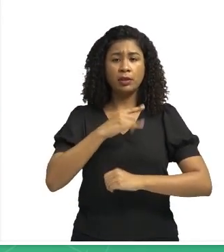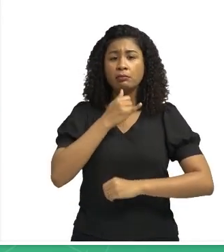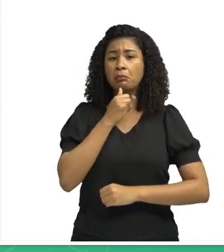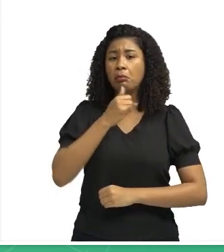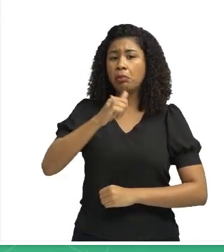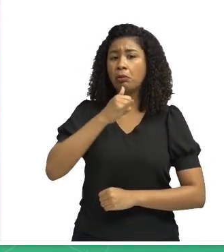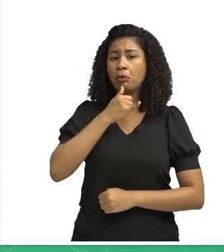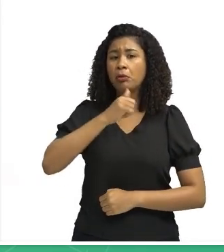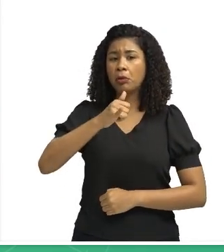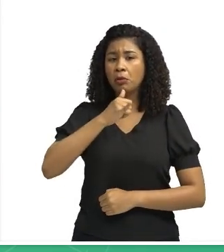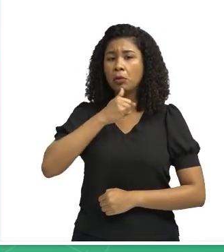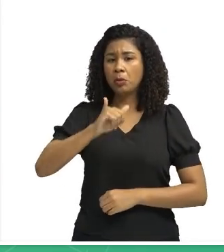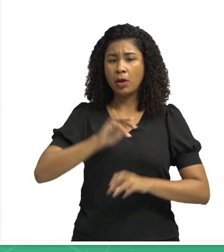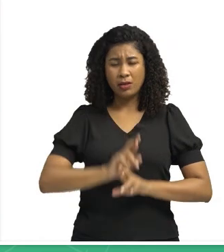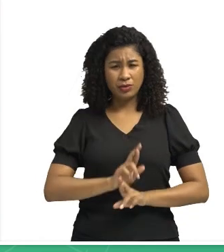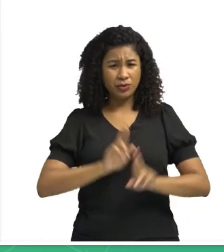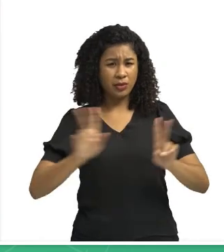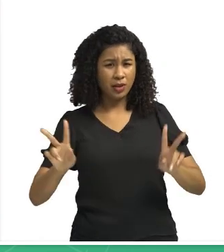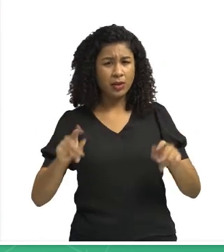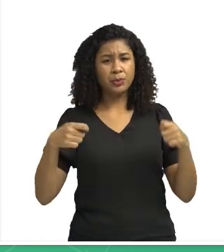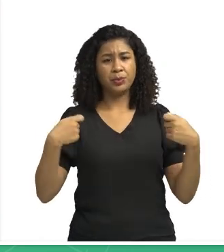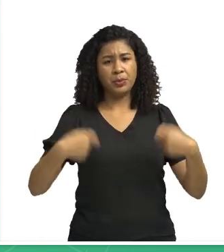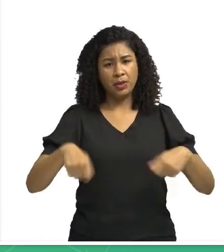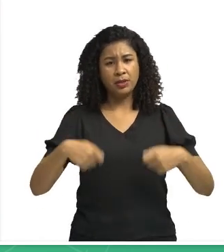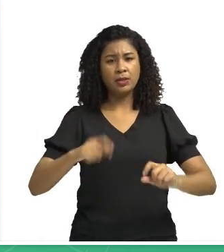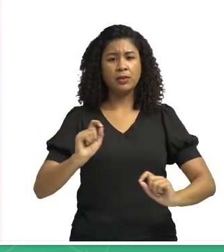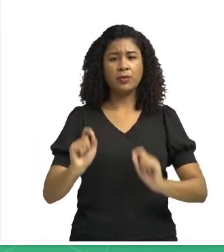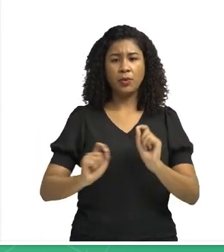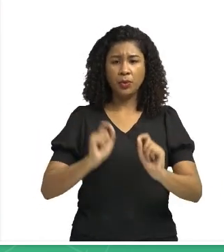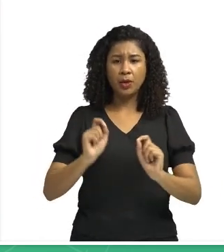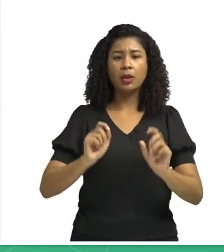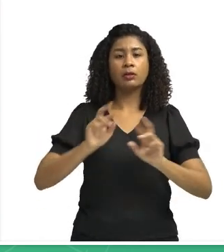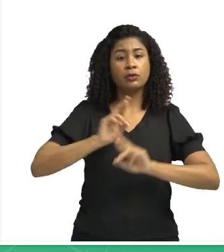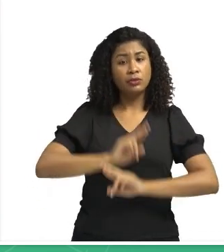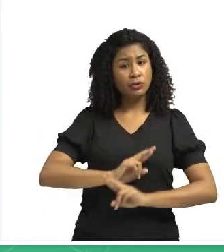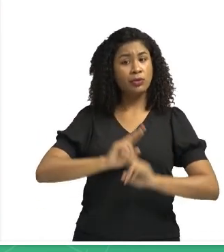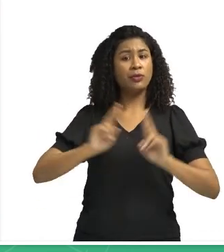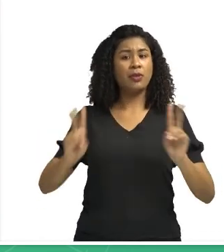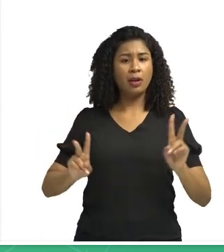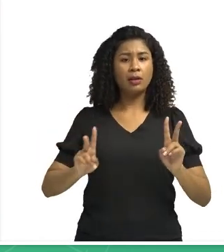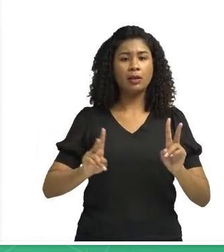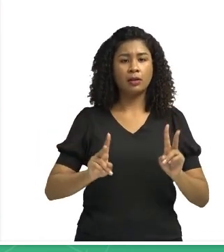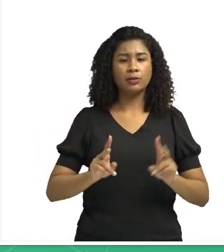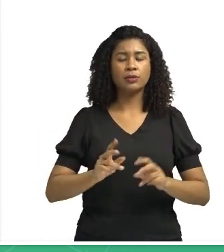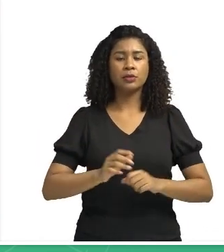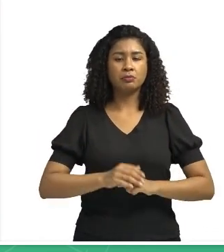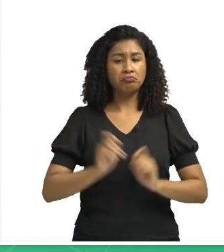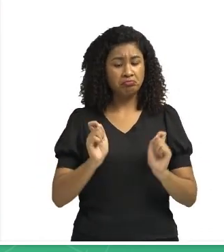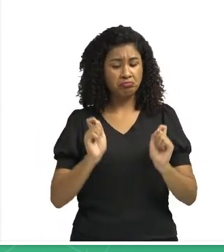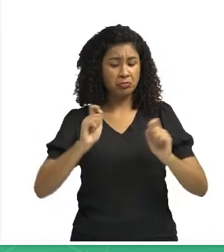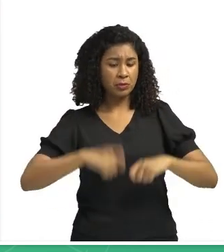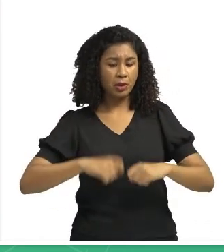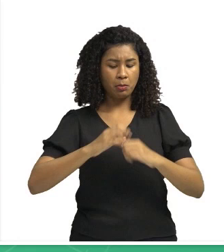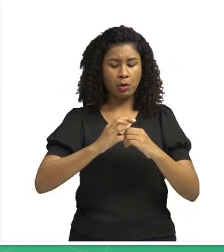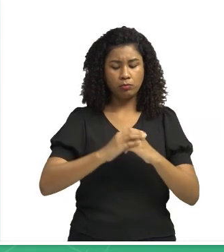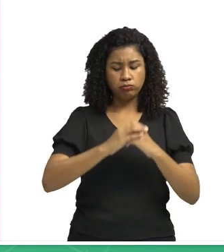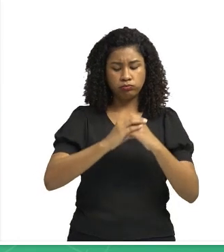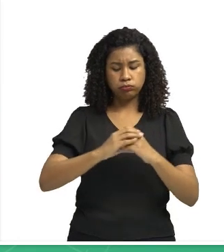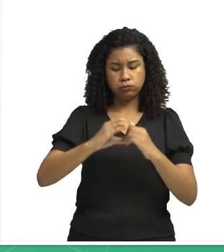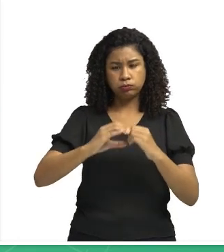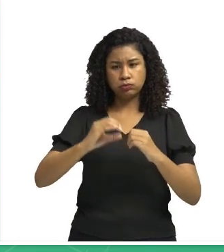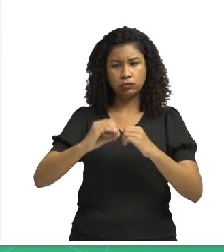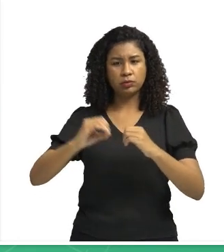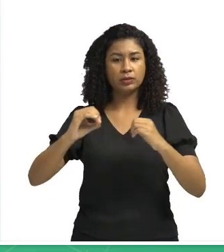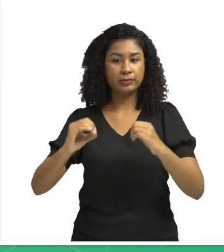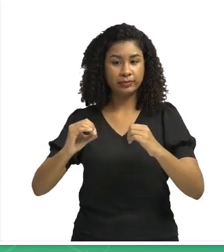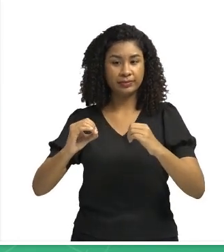apresentar constituição também diferente, podendo ser dividido. E